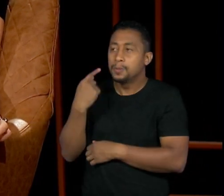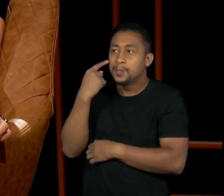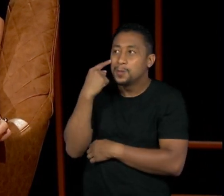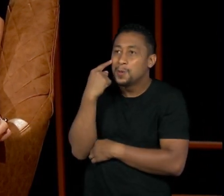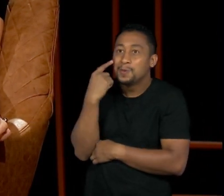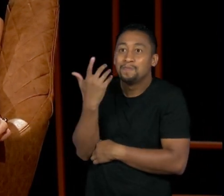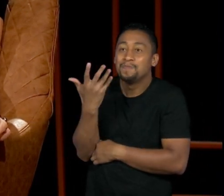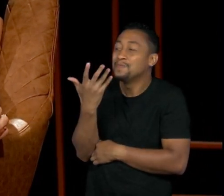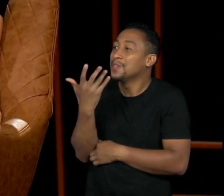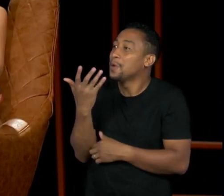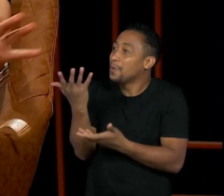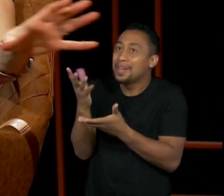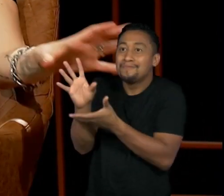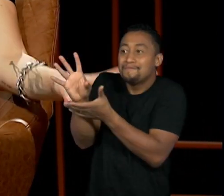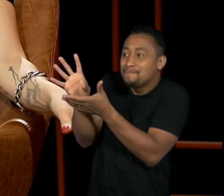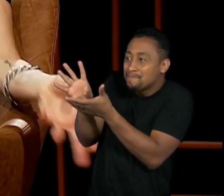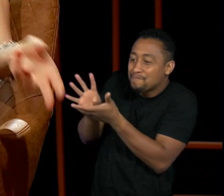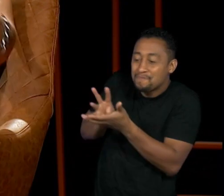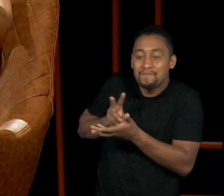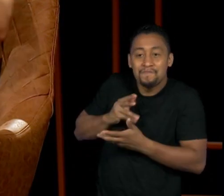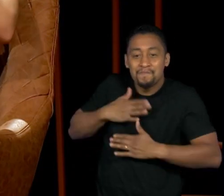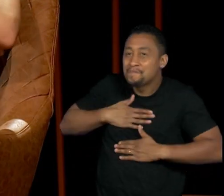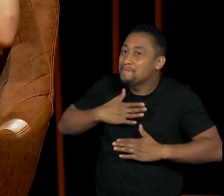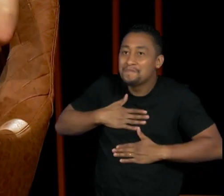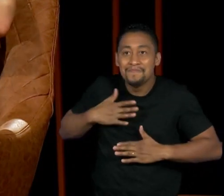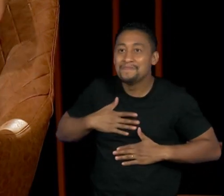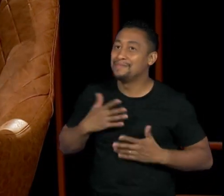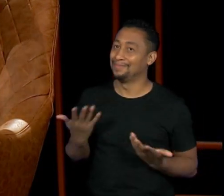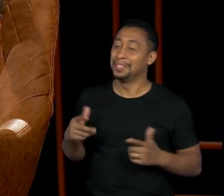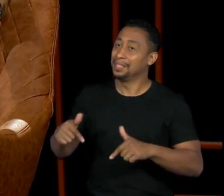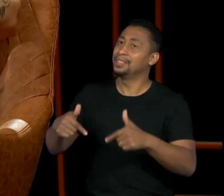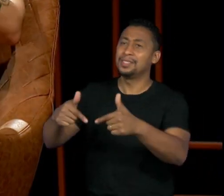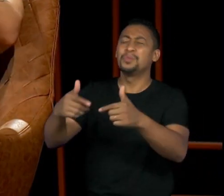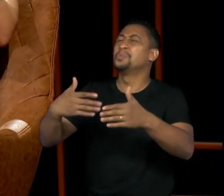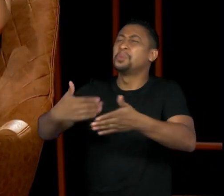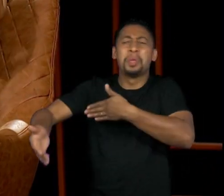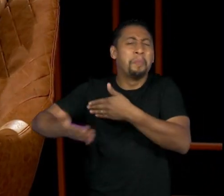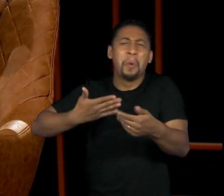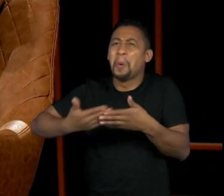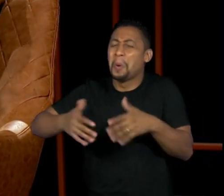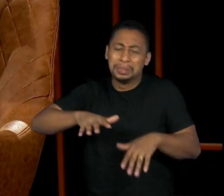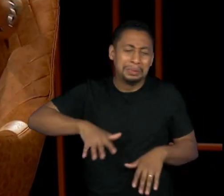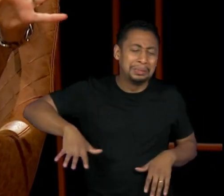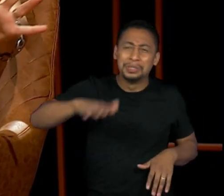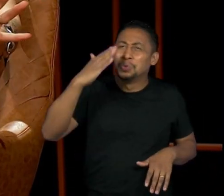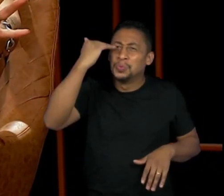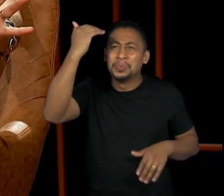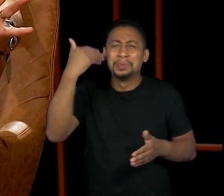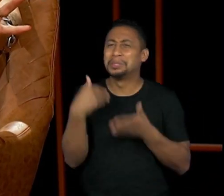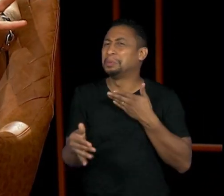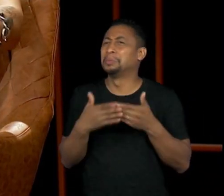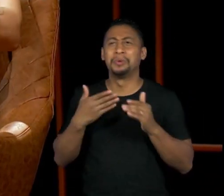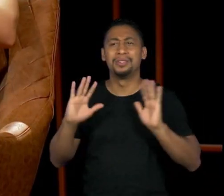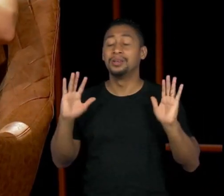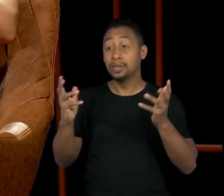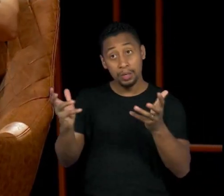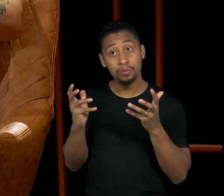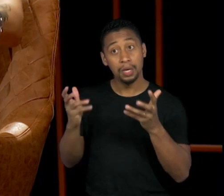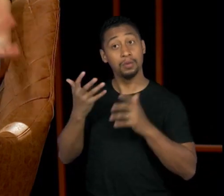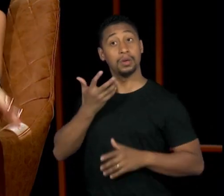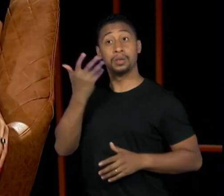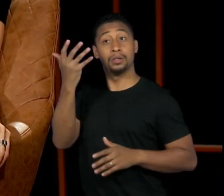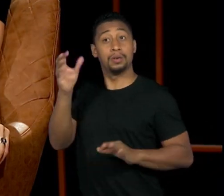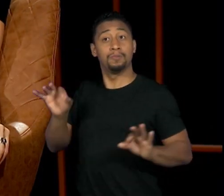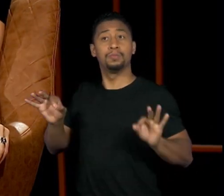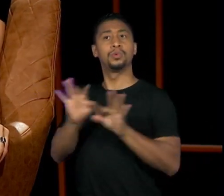que eu vim para fazer, e não importa o mercado, como o mercado sucesso, não, eu só vou fazer o que eu tenho que fazer. E